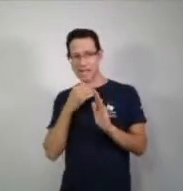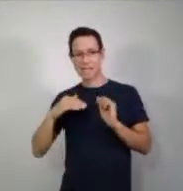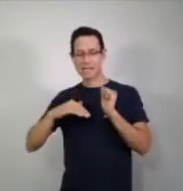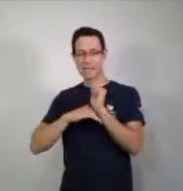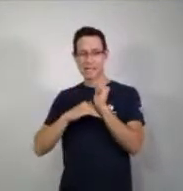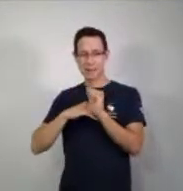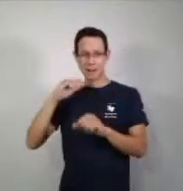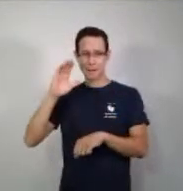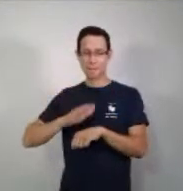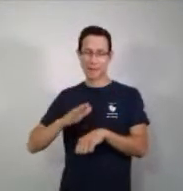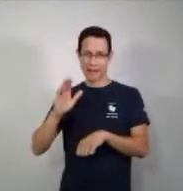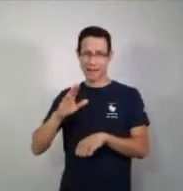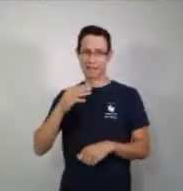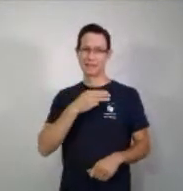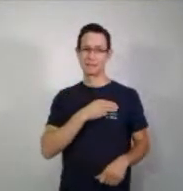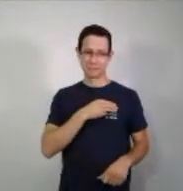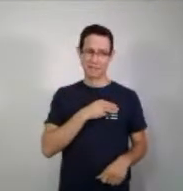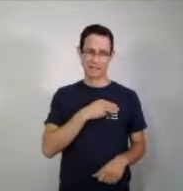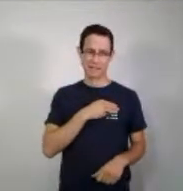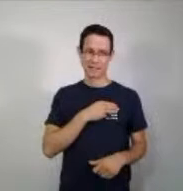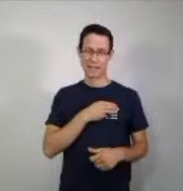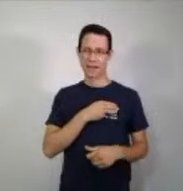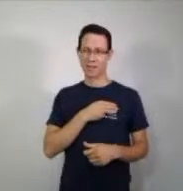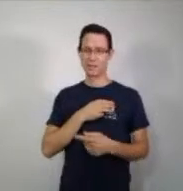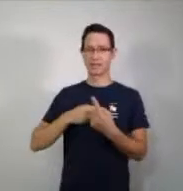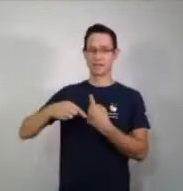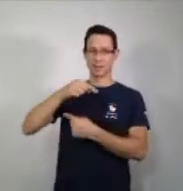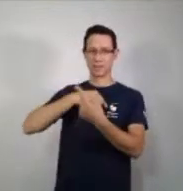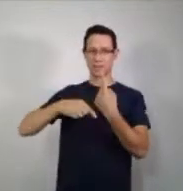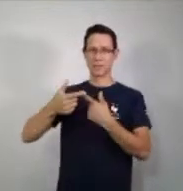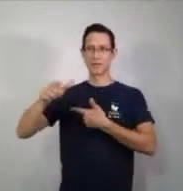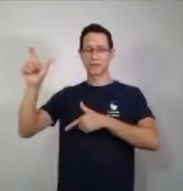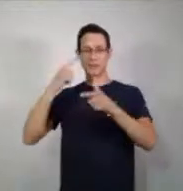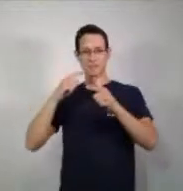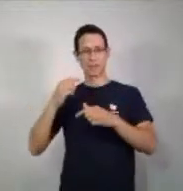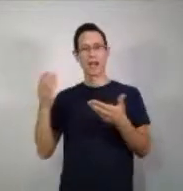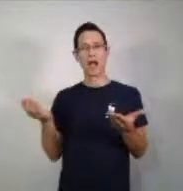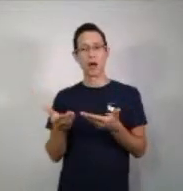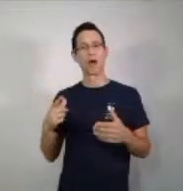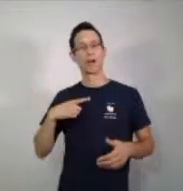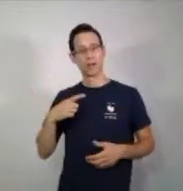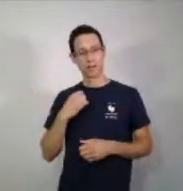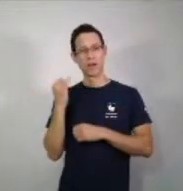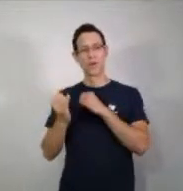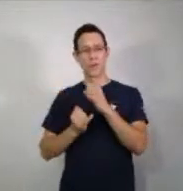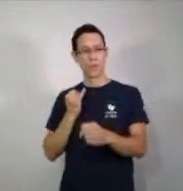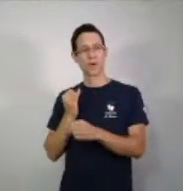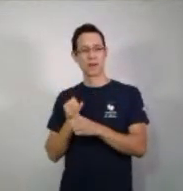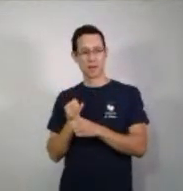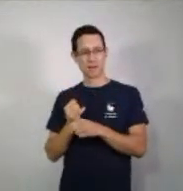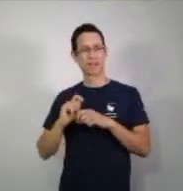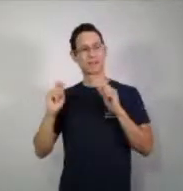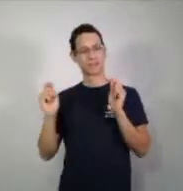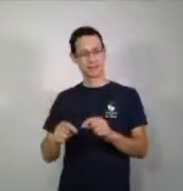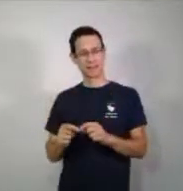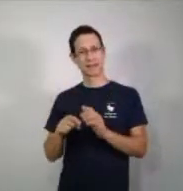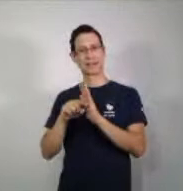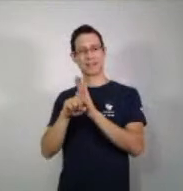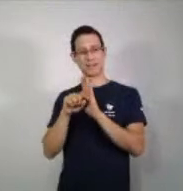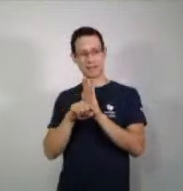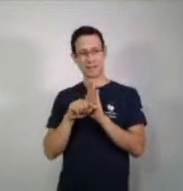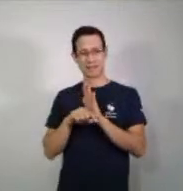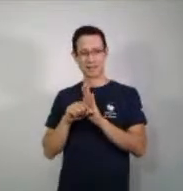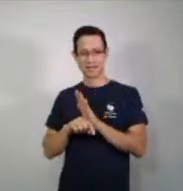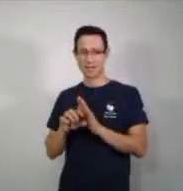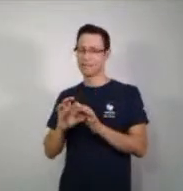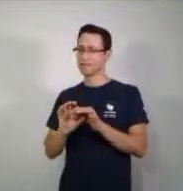do Ministério Relações Exteriores, Itamaraty, estão todos online para a gente uhum. consultar e para pesquisas serem feitas.